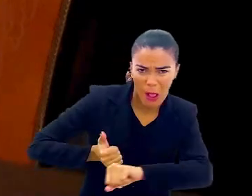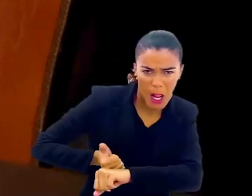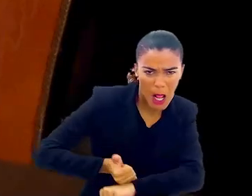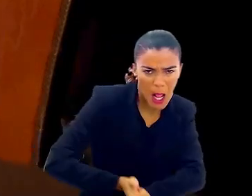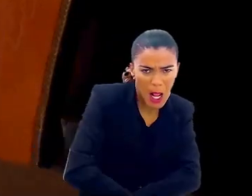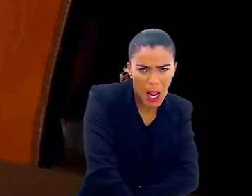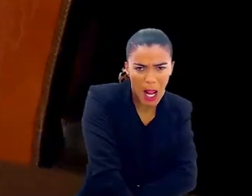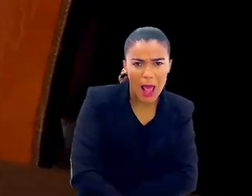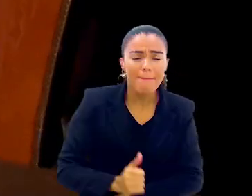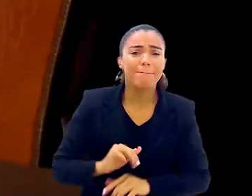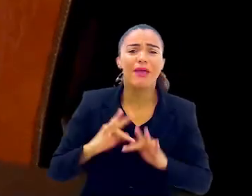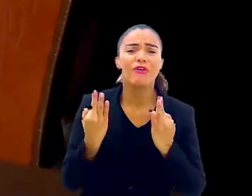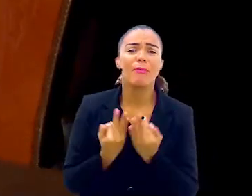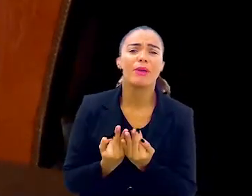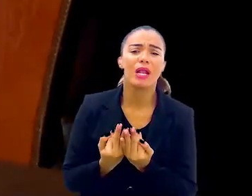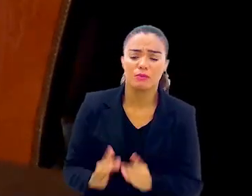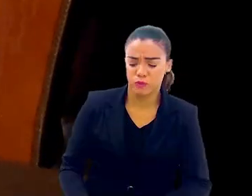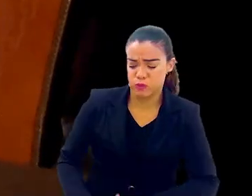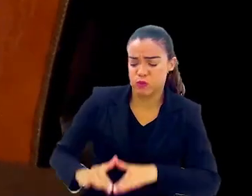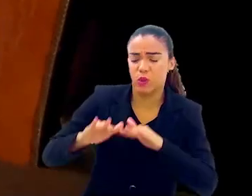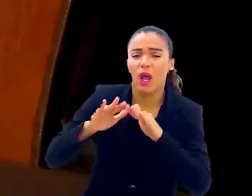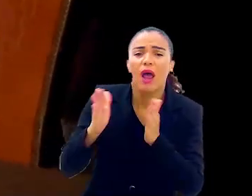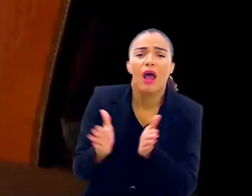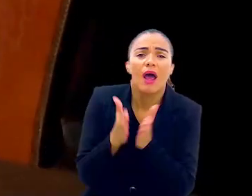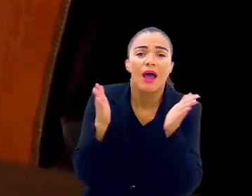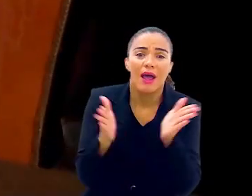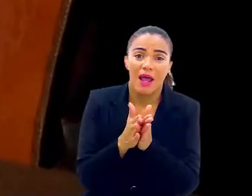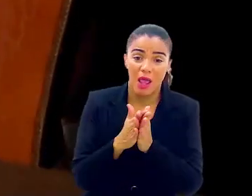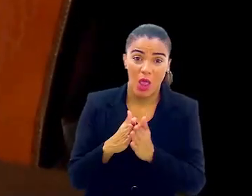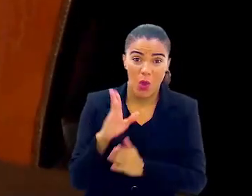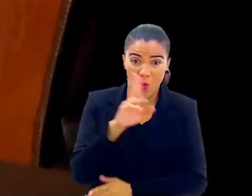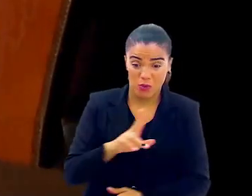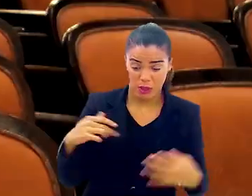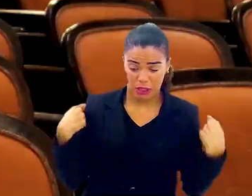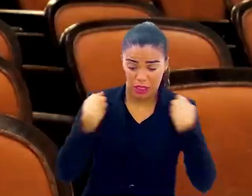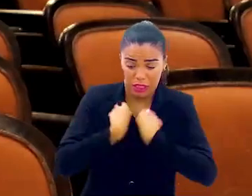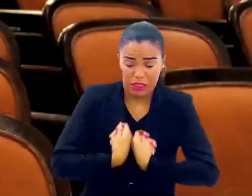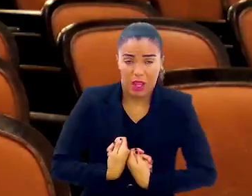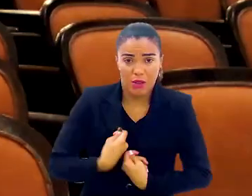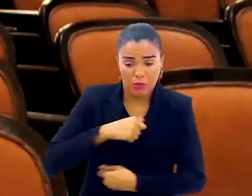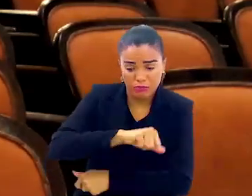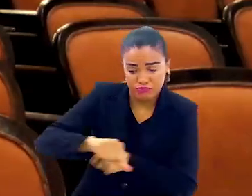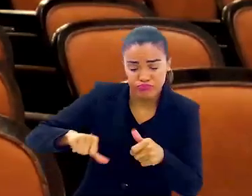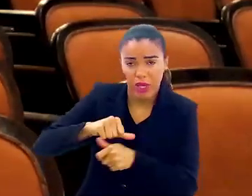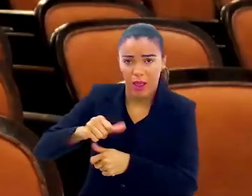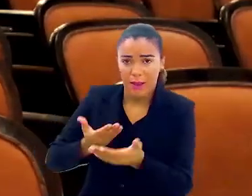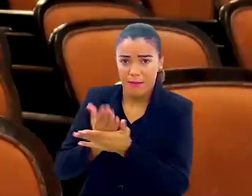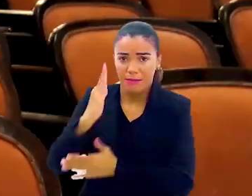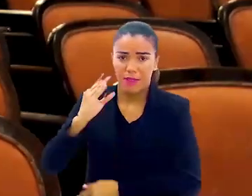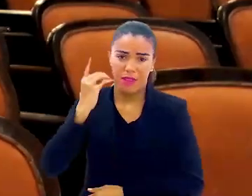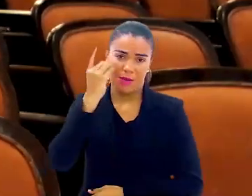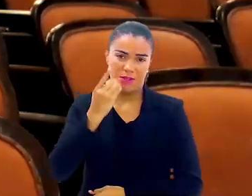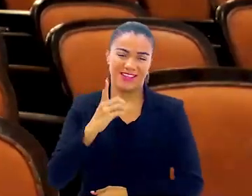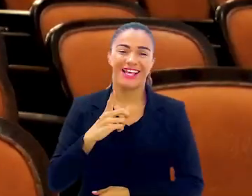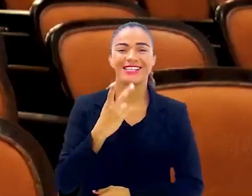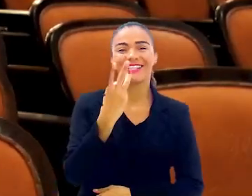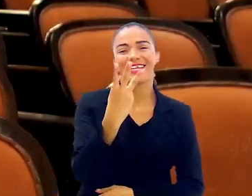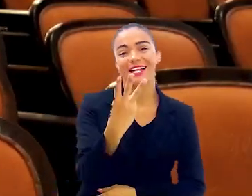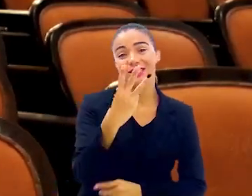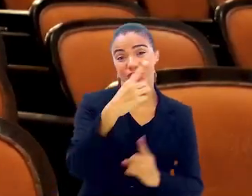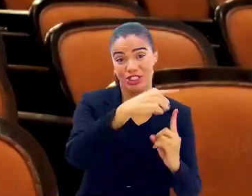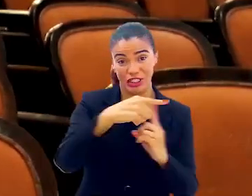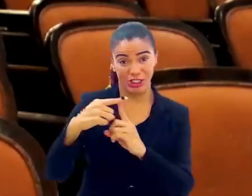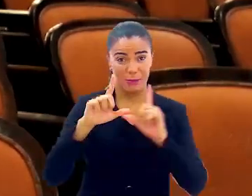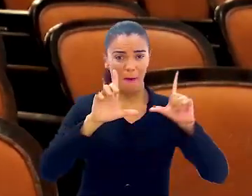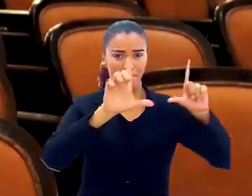sou de origem humilde. Fui ter terno quando fui ser deputado. Eu diria que nós temos aqui no plenário 3 tipos de placas que